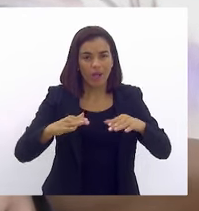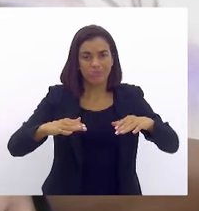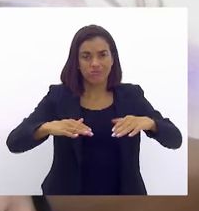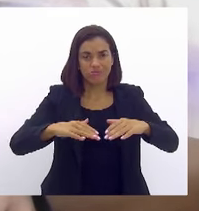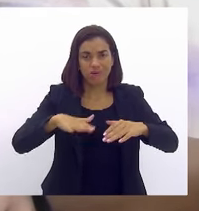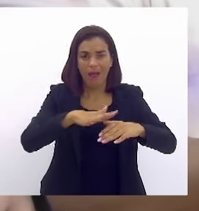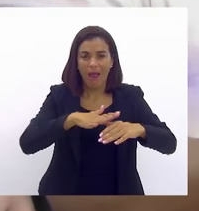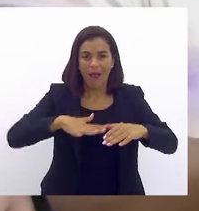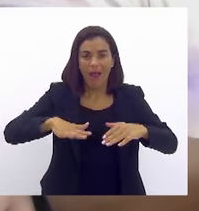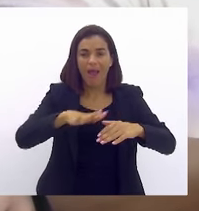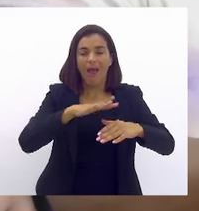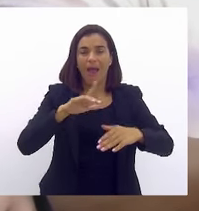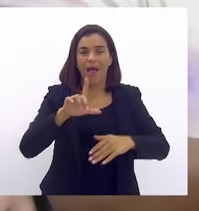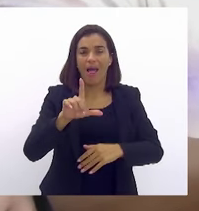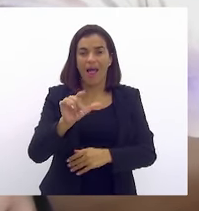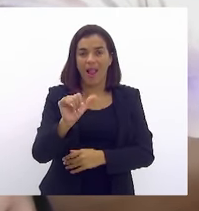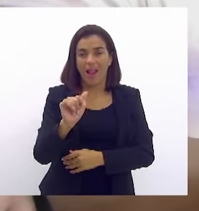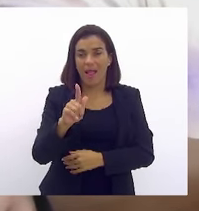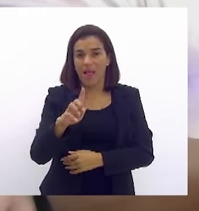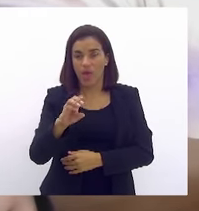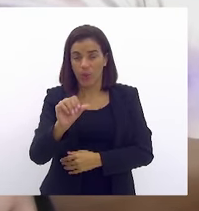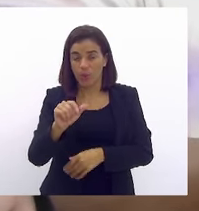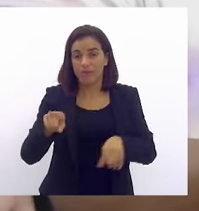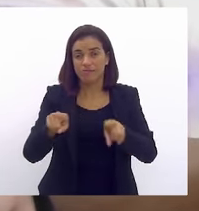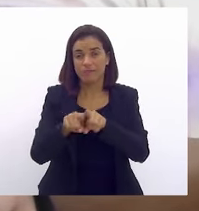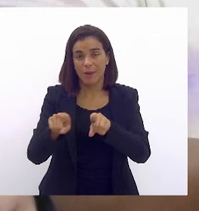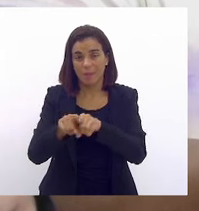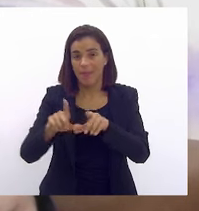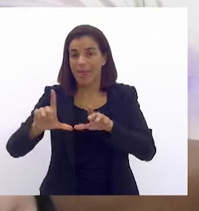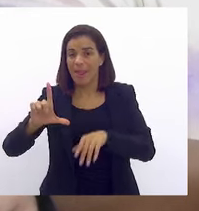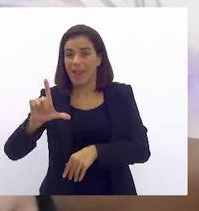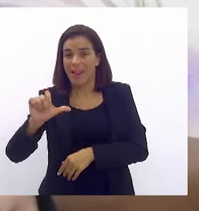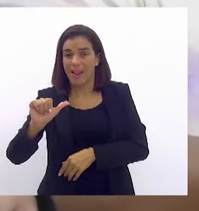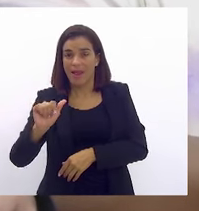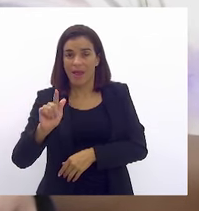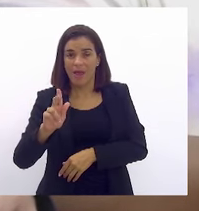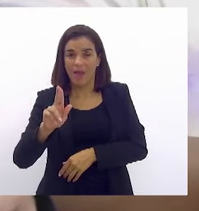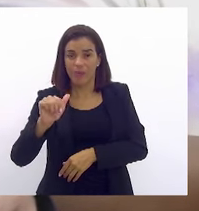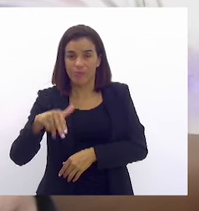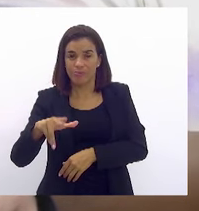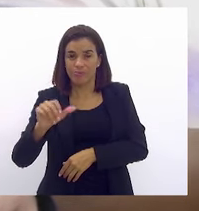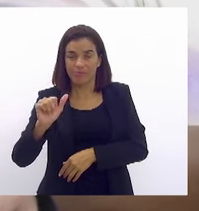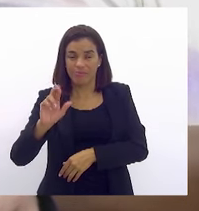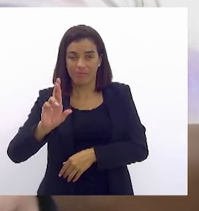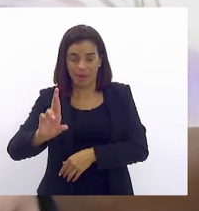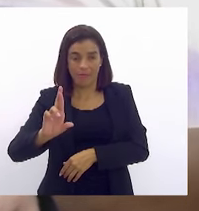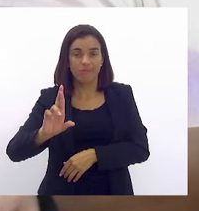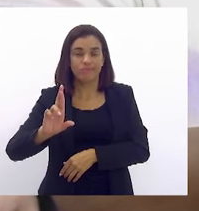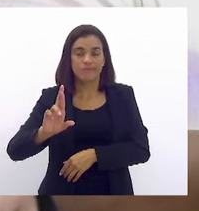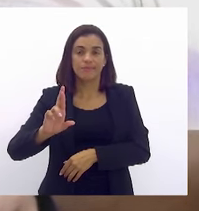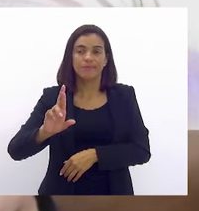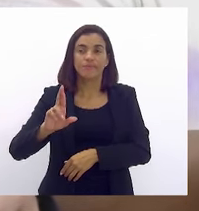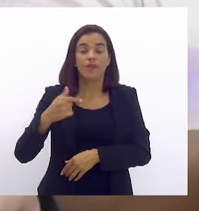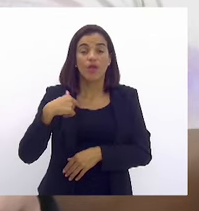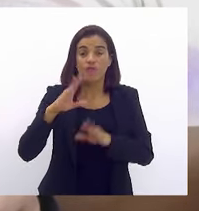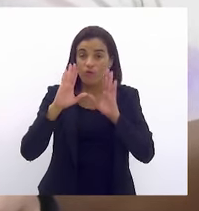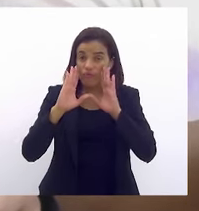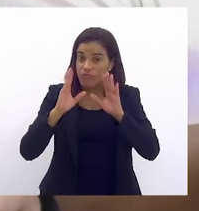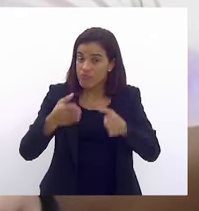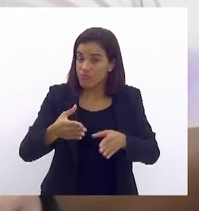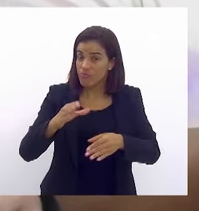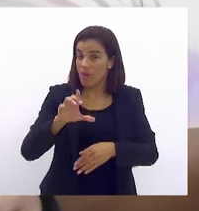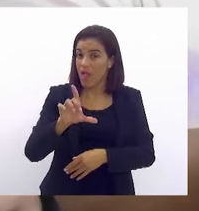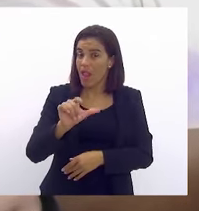no nosso sistema lagunar, eu vou focar muito na pauta que me foi convidado através do Guerra. Eu vou focar a Lagoa de